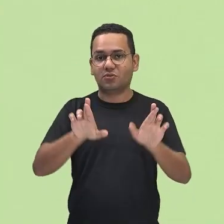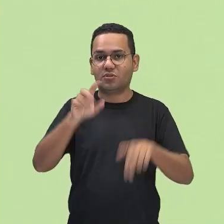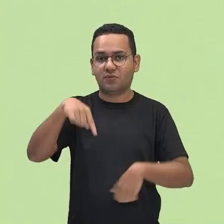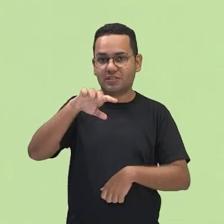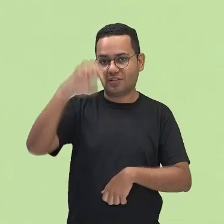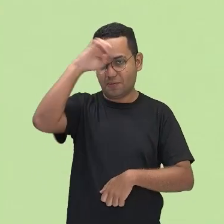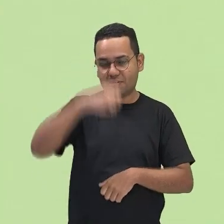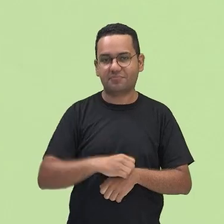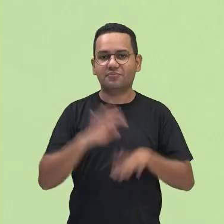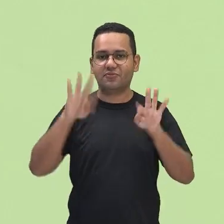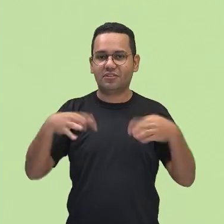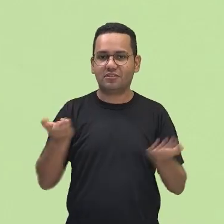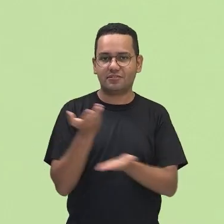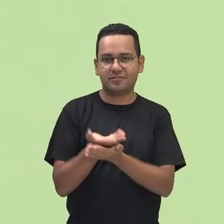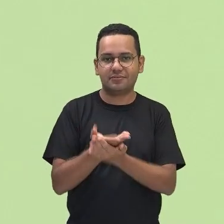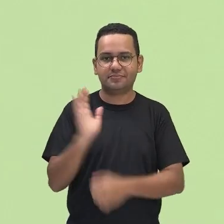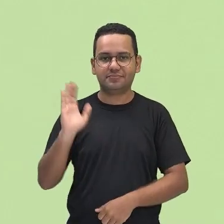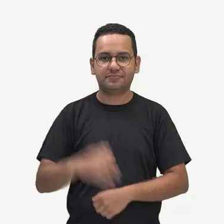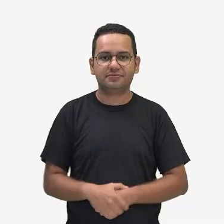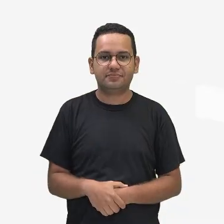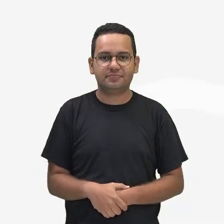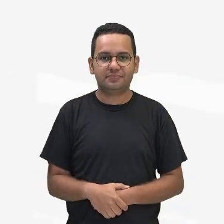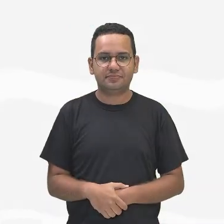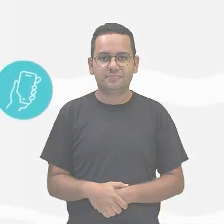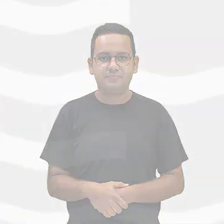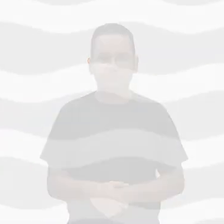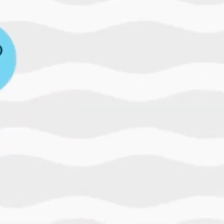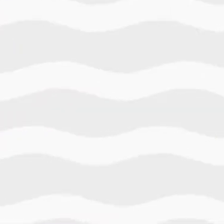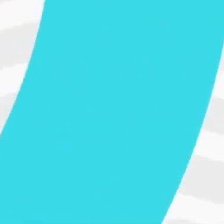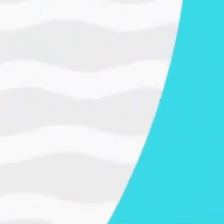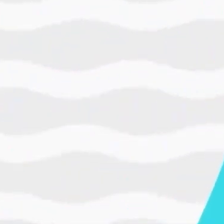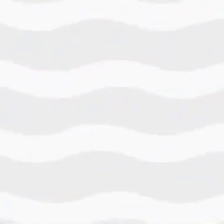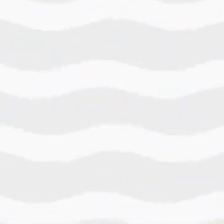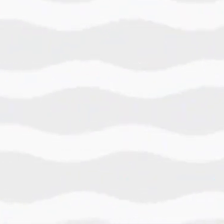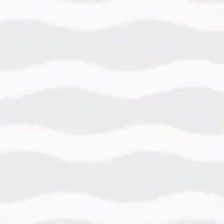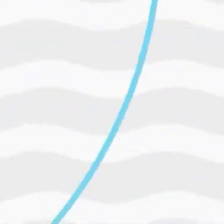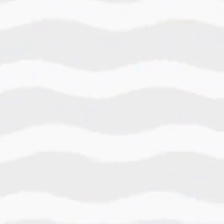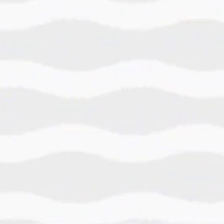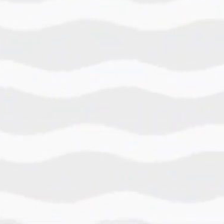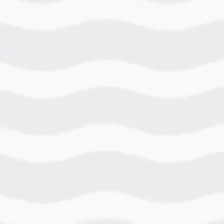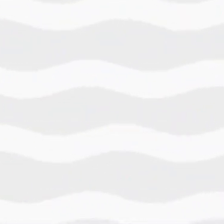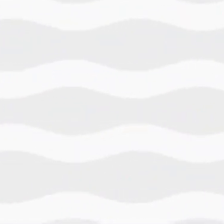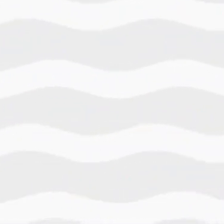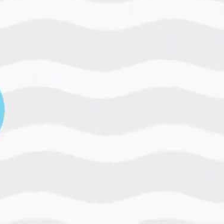né? E assim a gente finaliza a nossa aula.